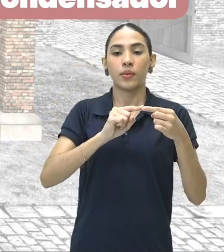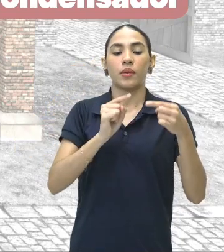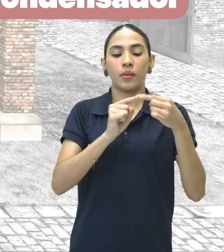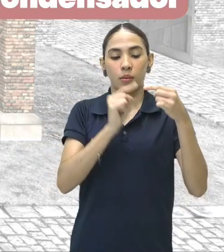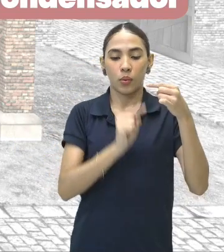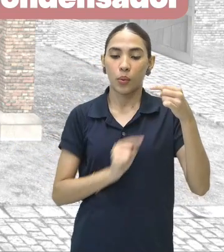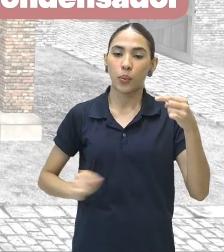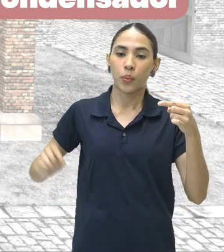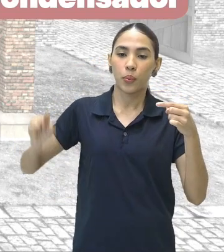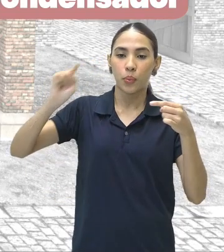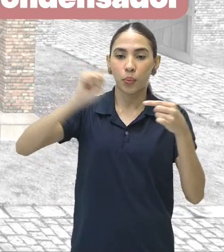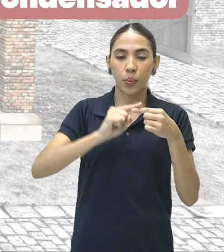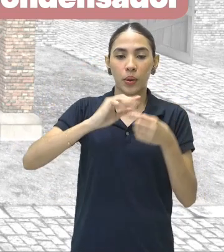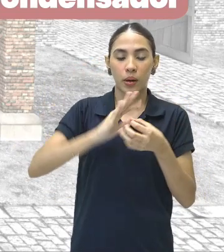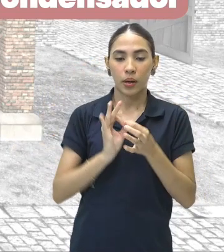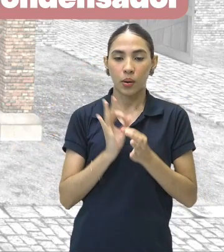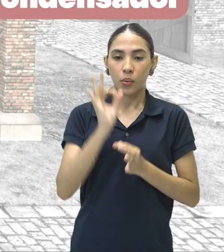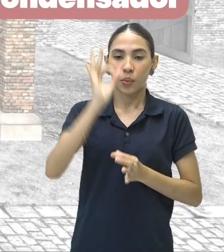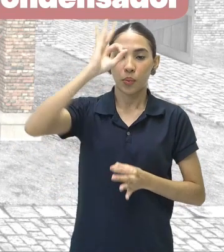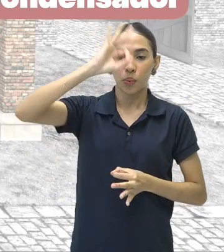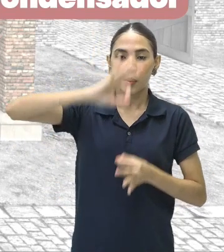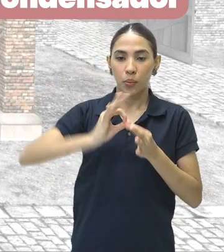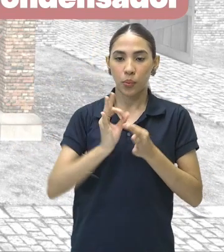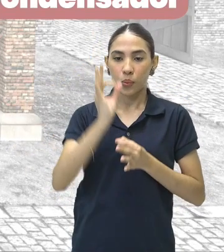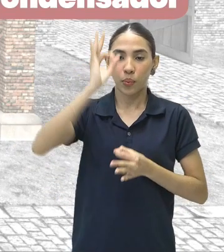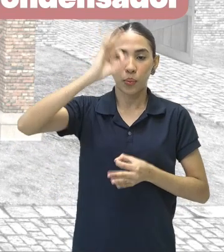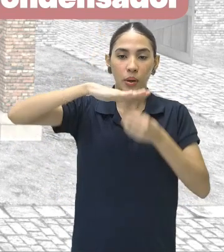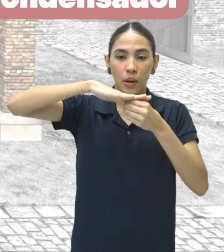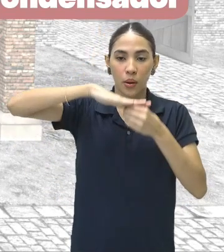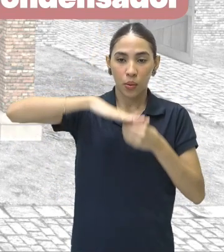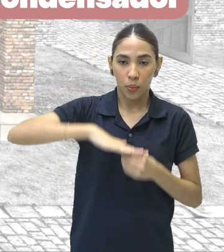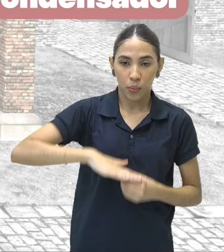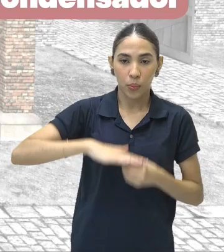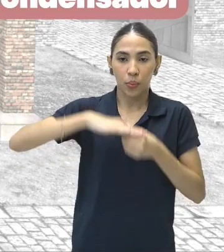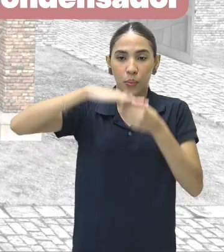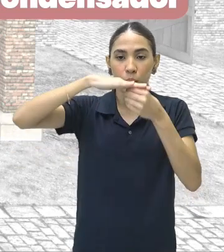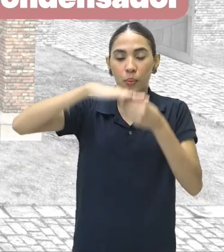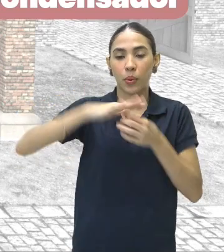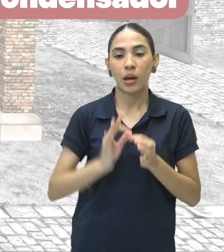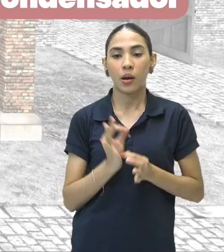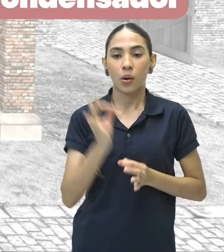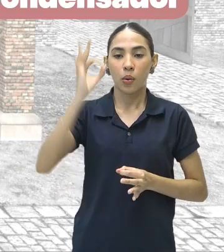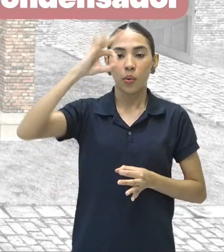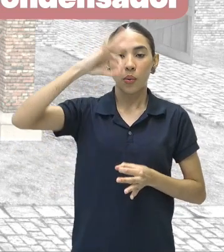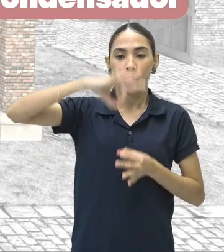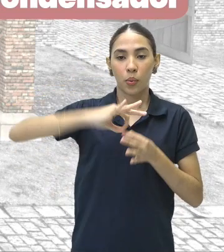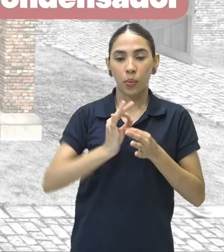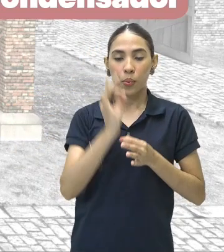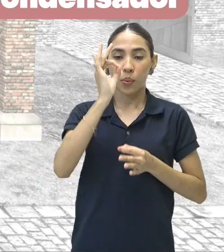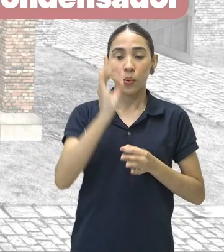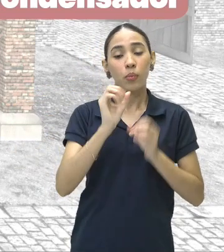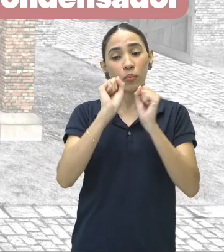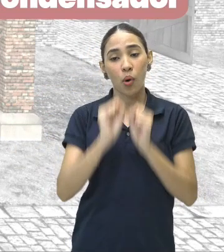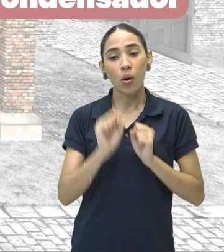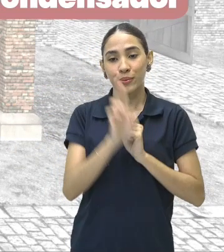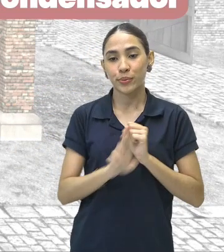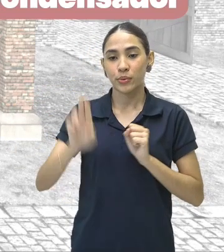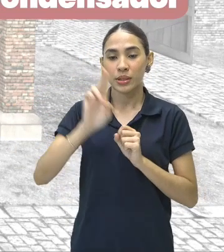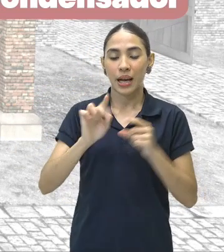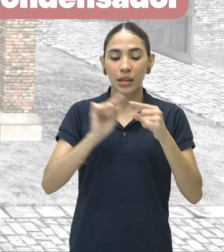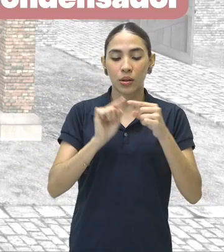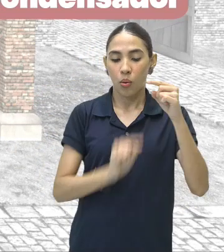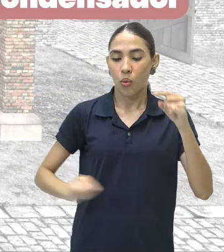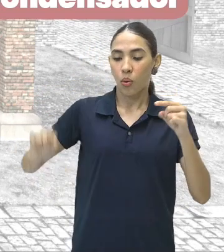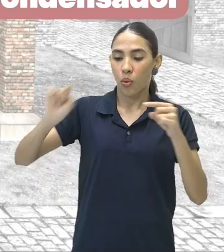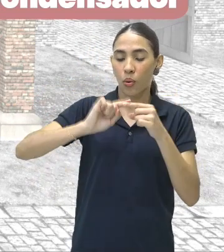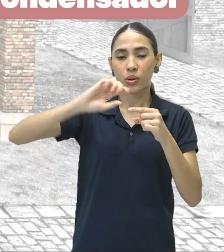o movimento gerado pelo pistão pode ser usado para mover rodas, engrenagens